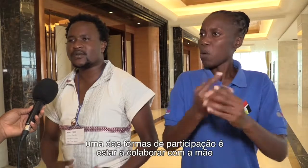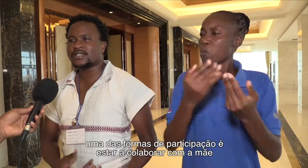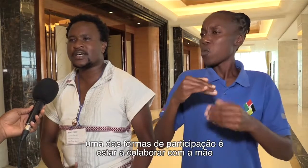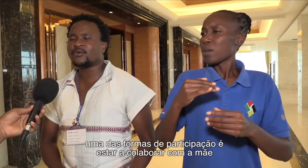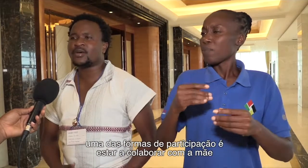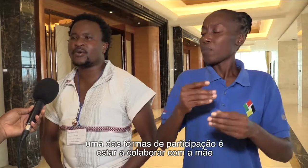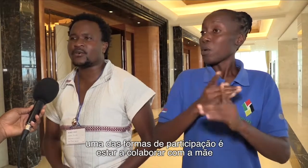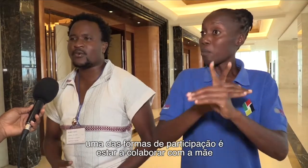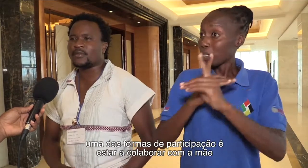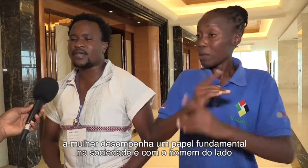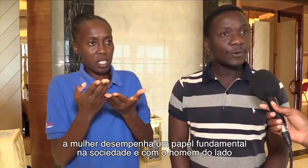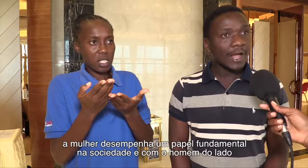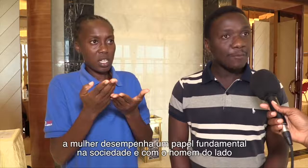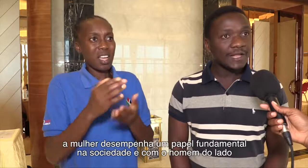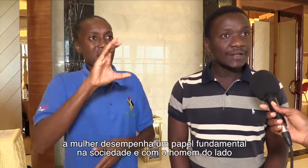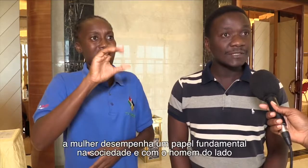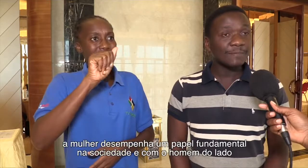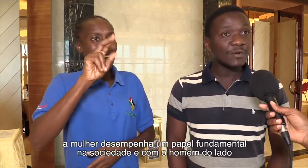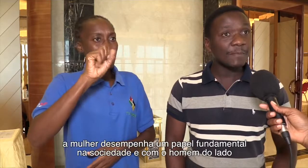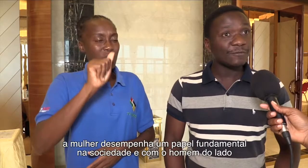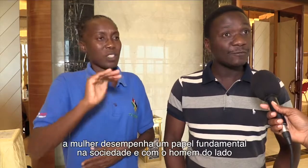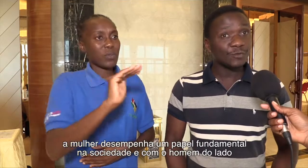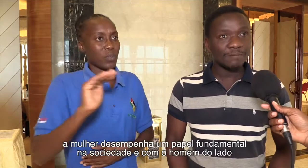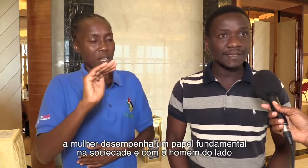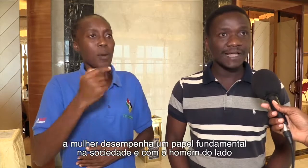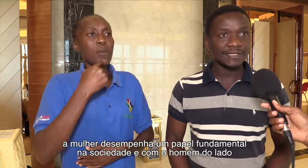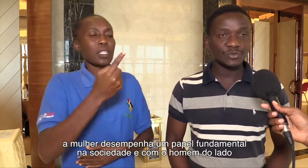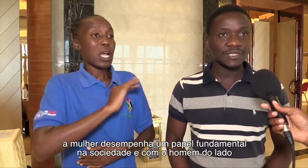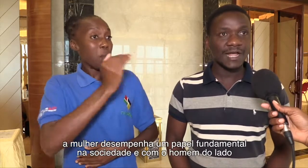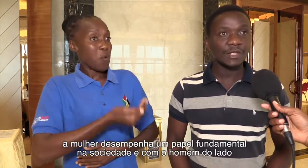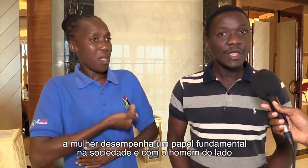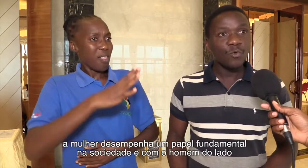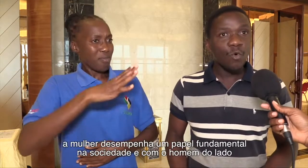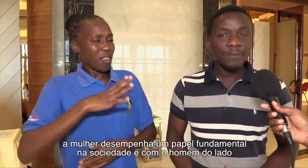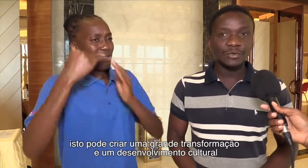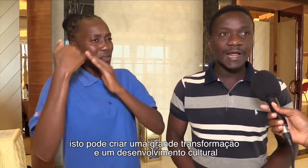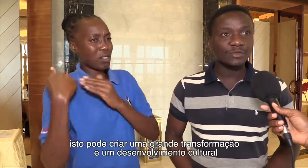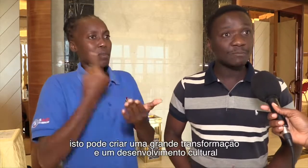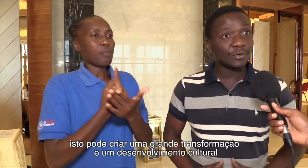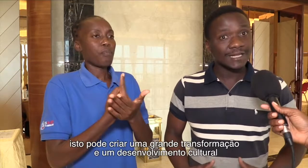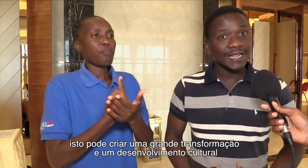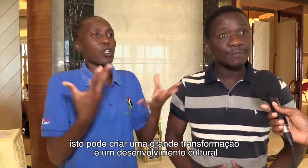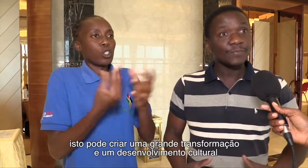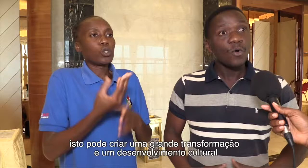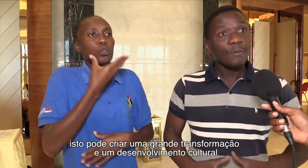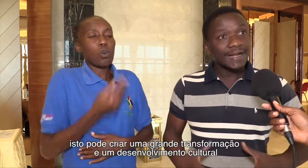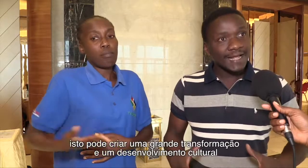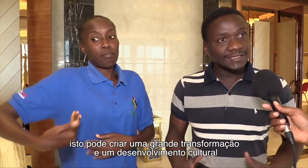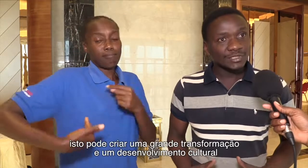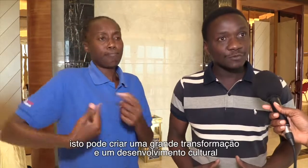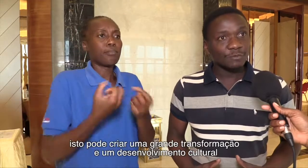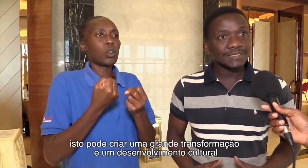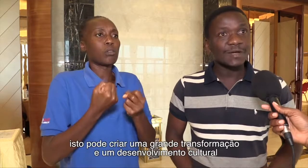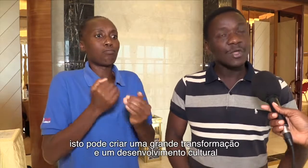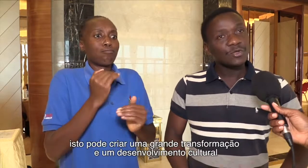de participação é estar colaborando com a mãe. Porque a mulher desempenha um papel fundamental na sociedade e com o homem do lado isto pode criar uma